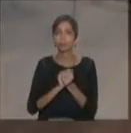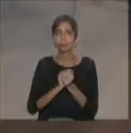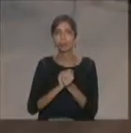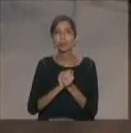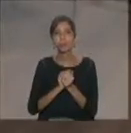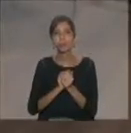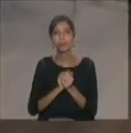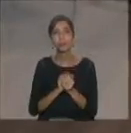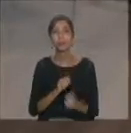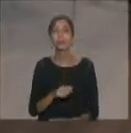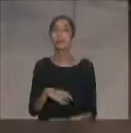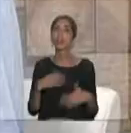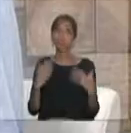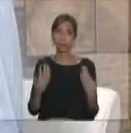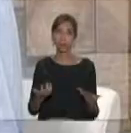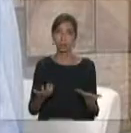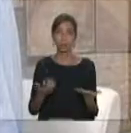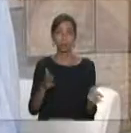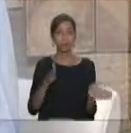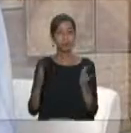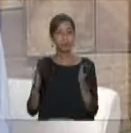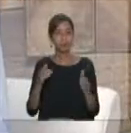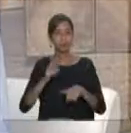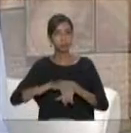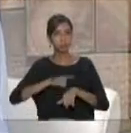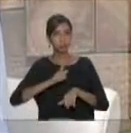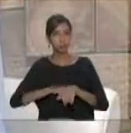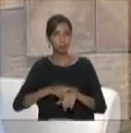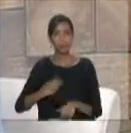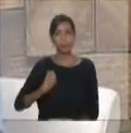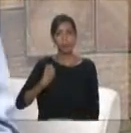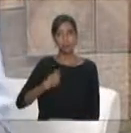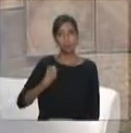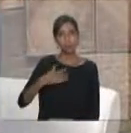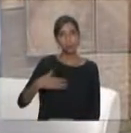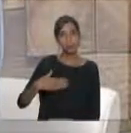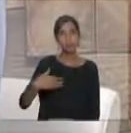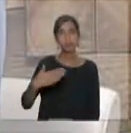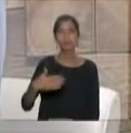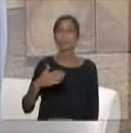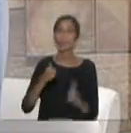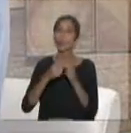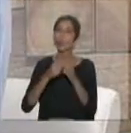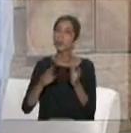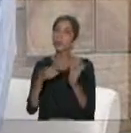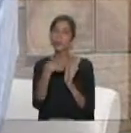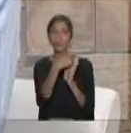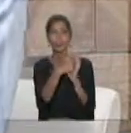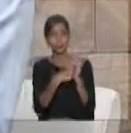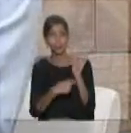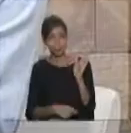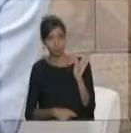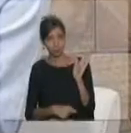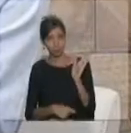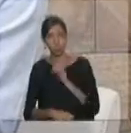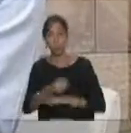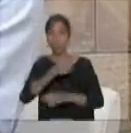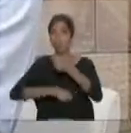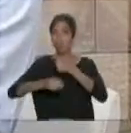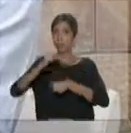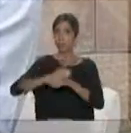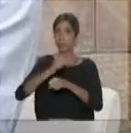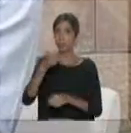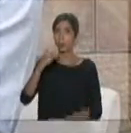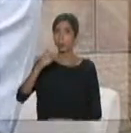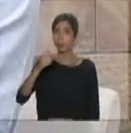também. Uma figura. E foi nesse tempo que a sua vida, daí para frente, o senhor começa a escrever. E em 72